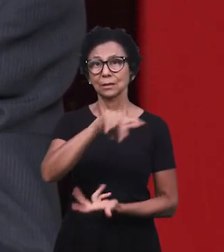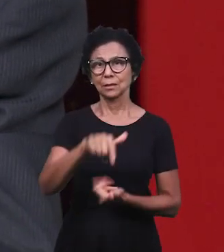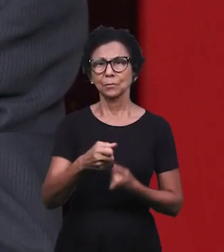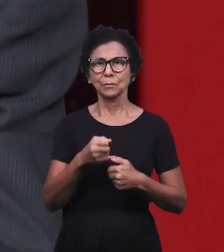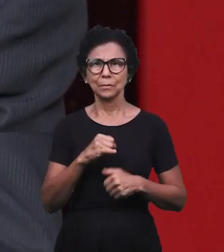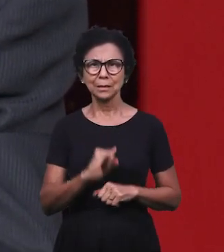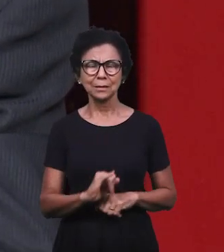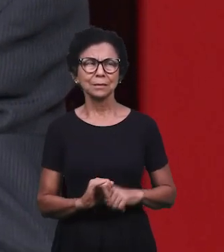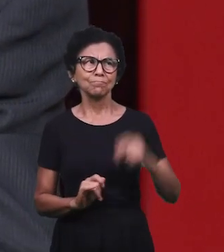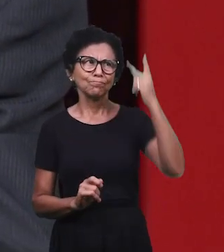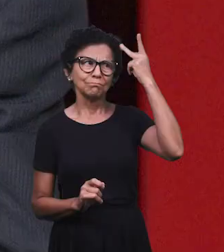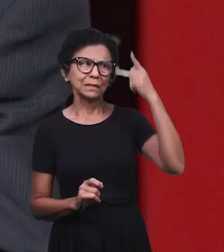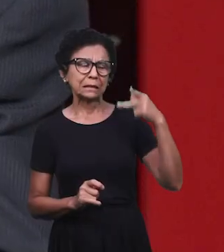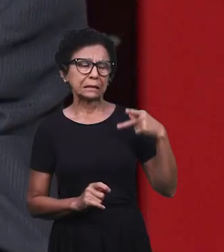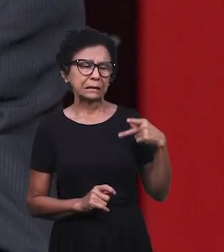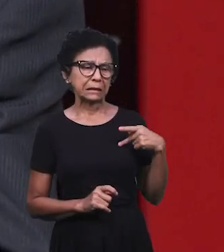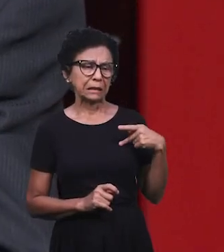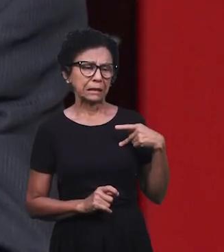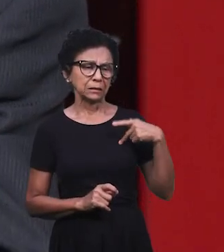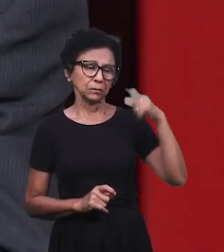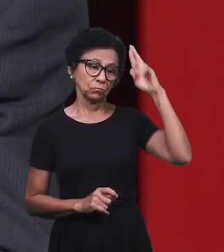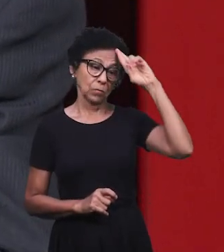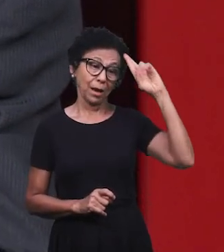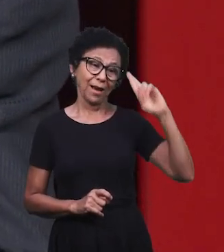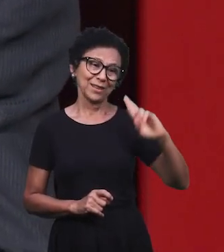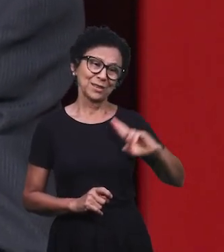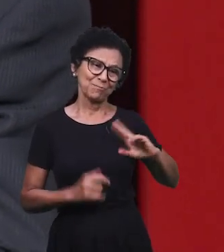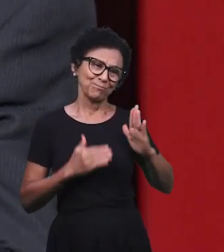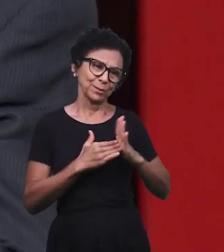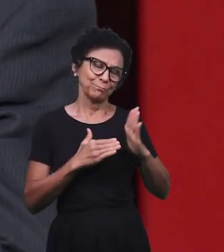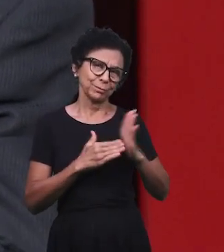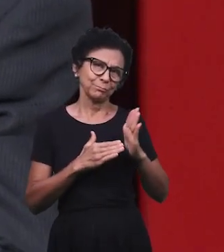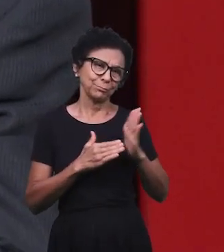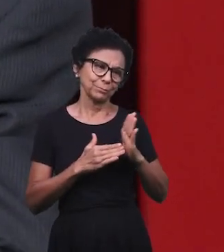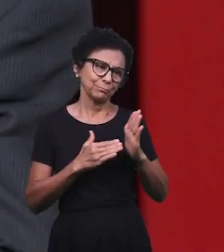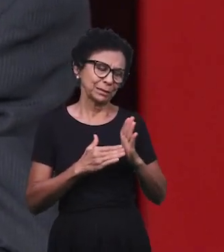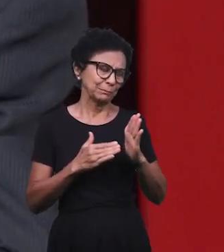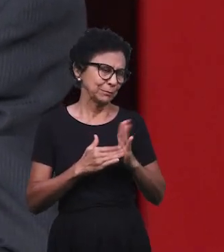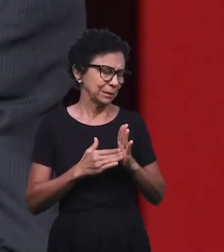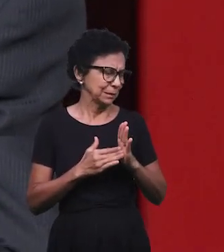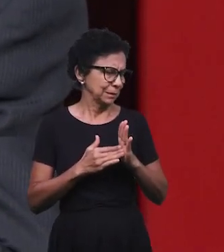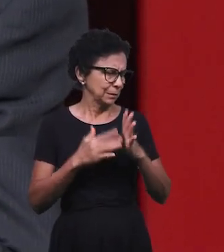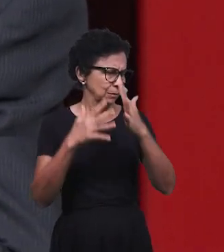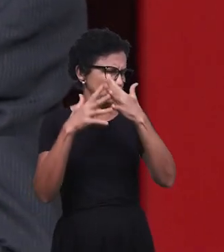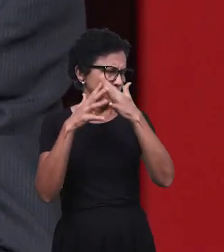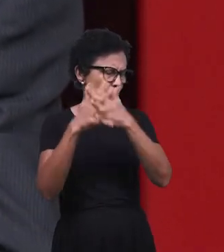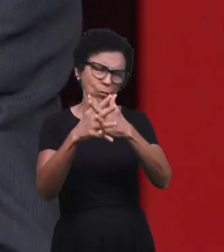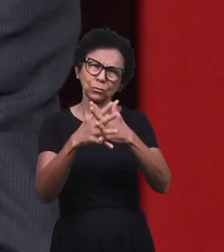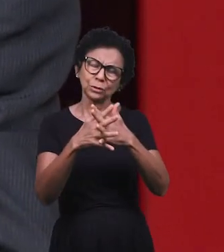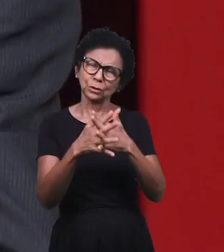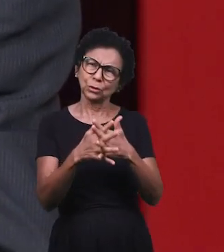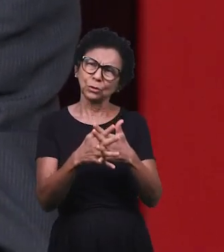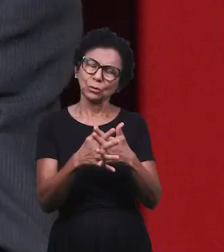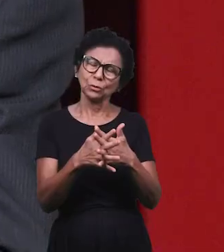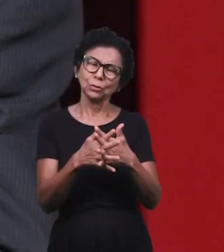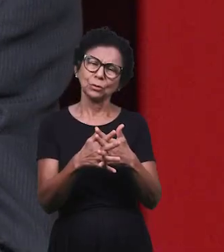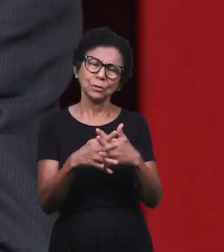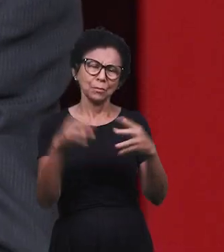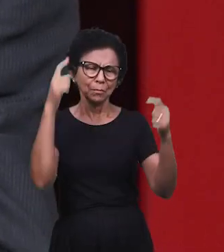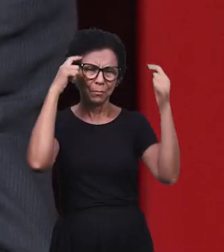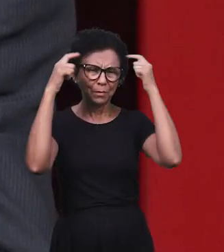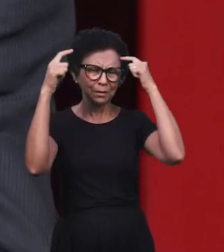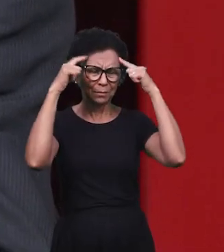razão, ele vai se deparar com alguns embates, com alguns conflitos, ele vai chegar a muitas conclusões dentro da